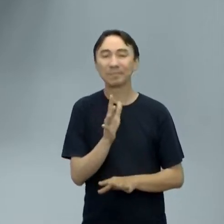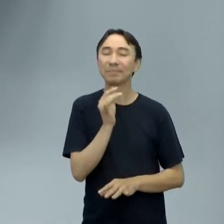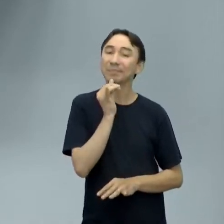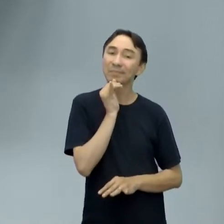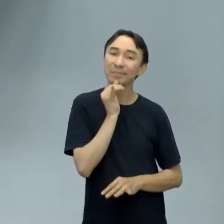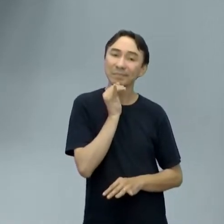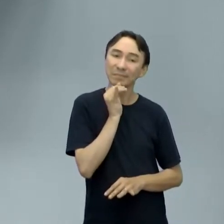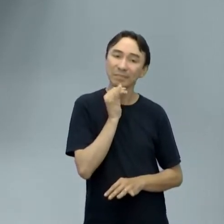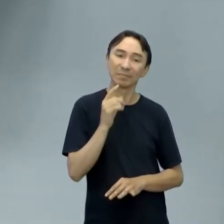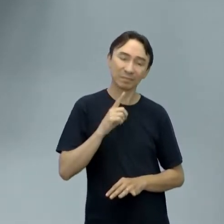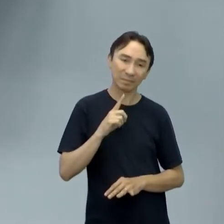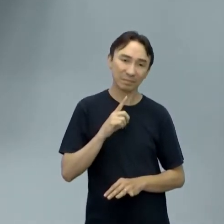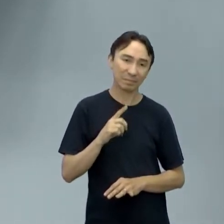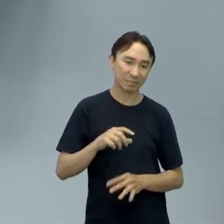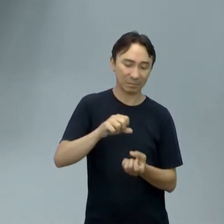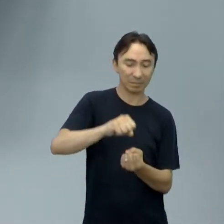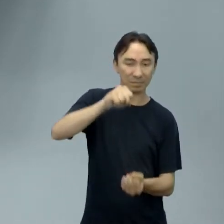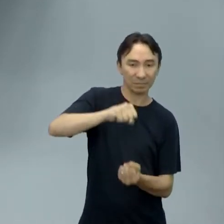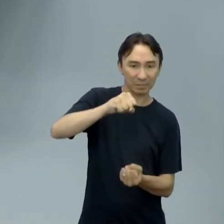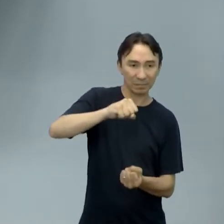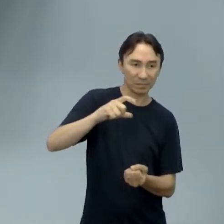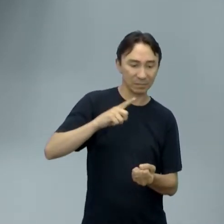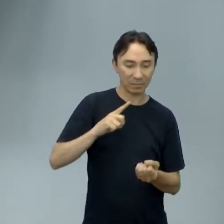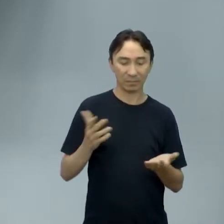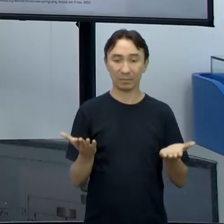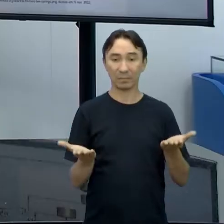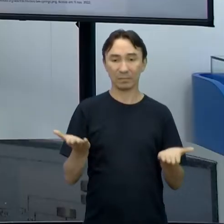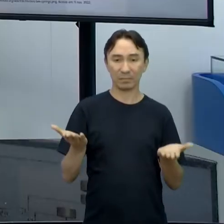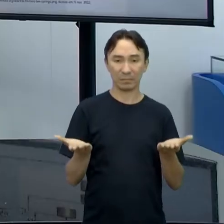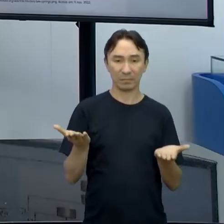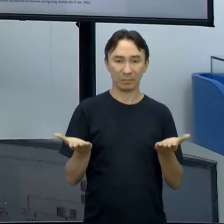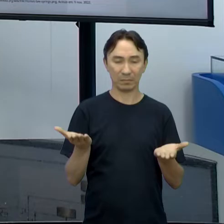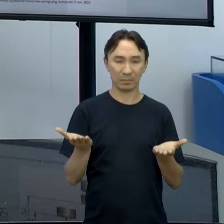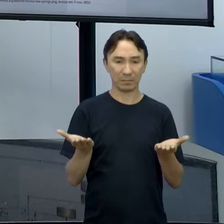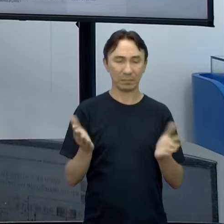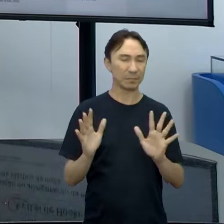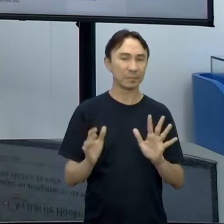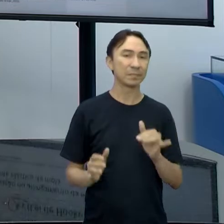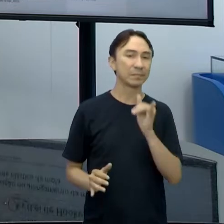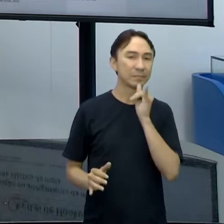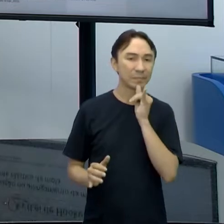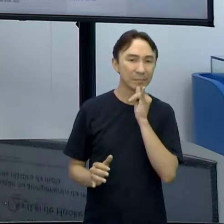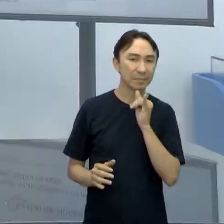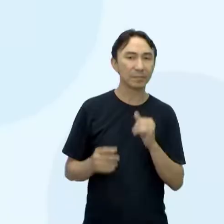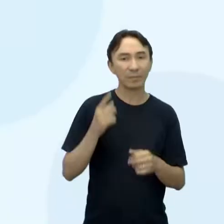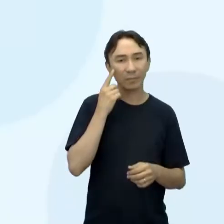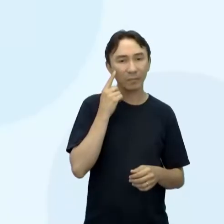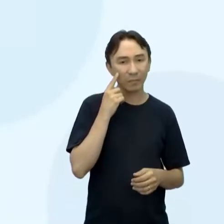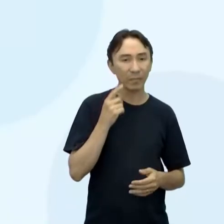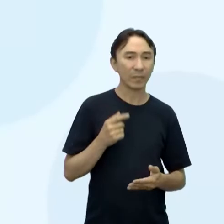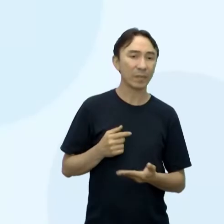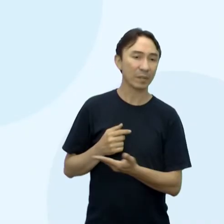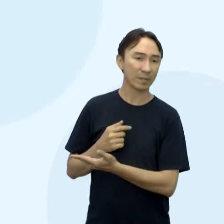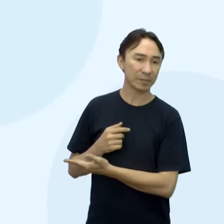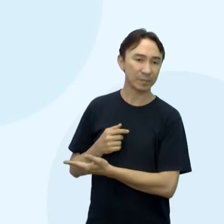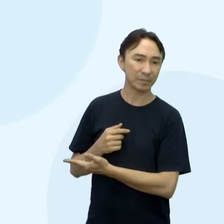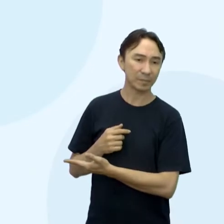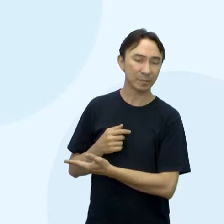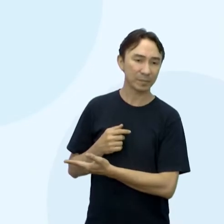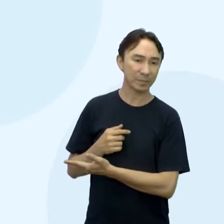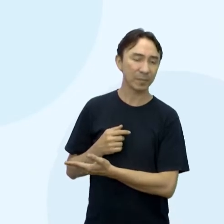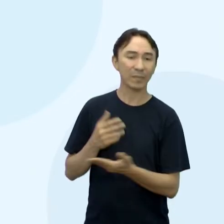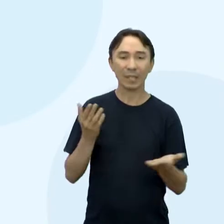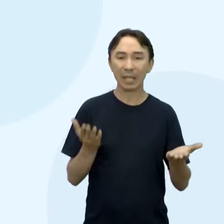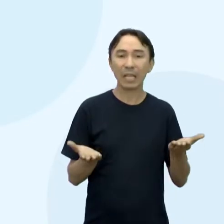pessoal, aqui está em equilíbrio. Giba, está em equilíbrio? Está em equilíbrio. Então, se você voltar aqui, esse slide aqui, o que quer dizer o sistema em